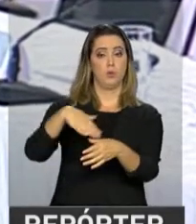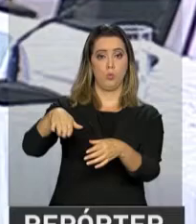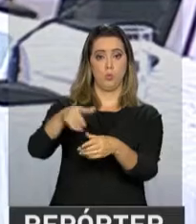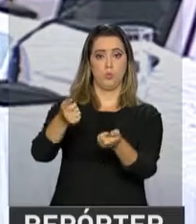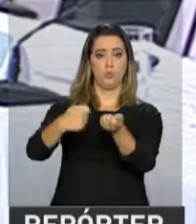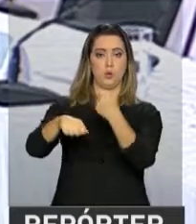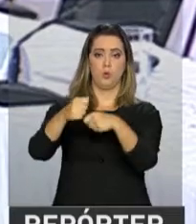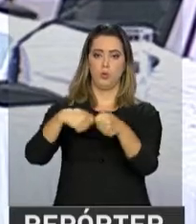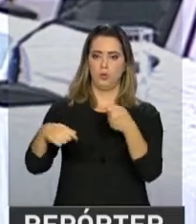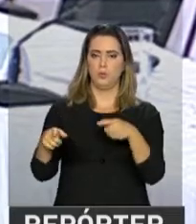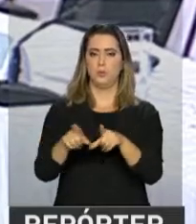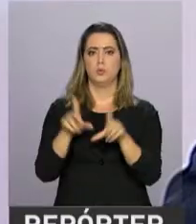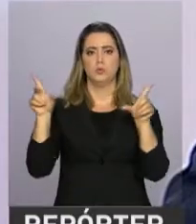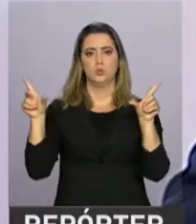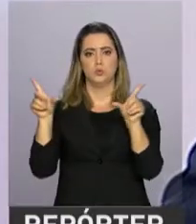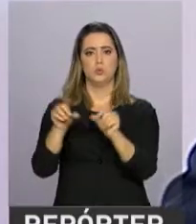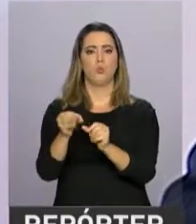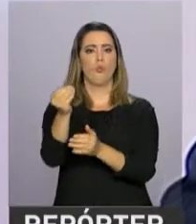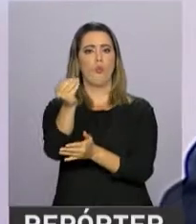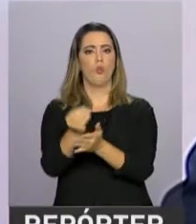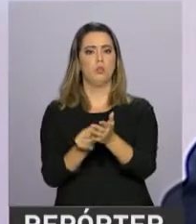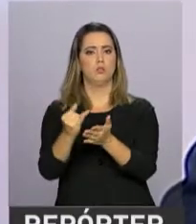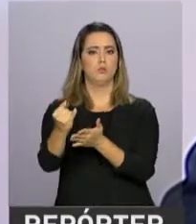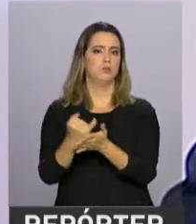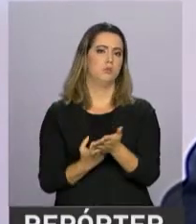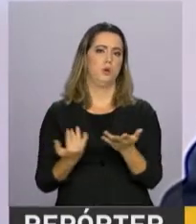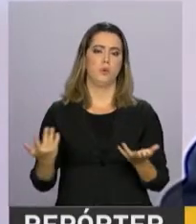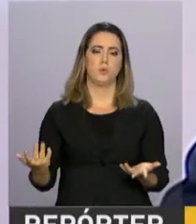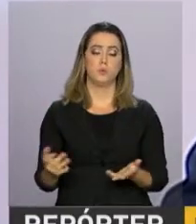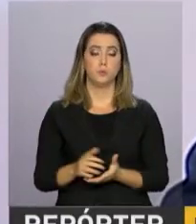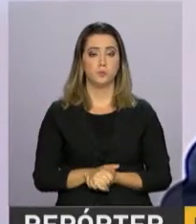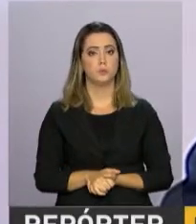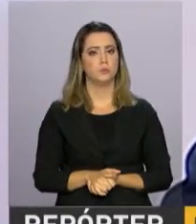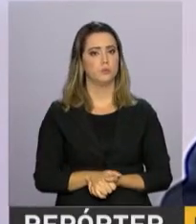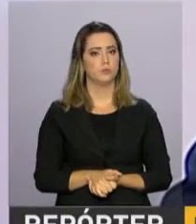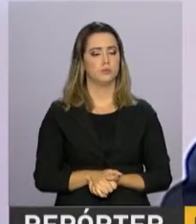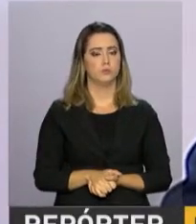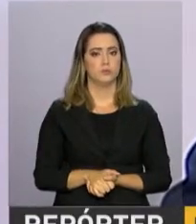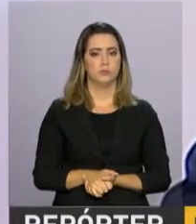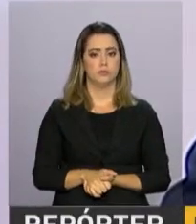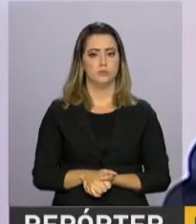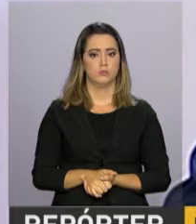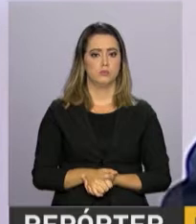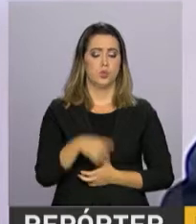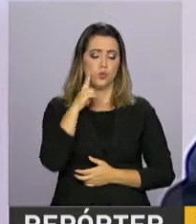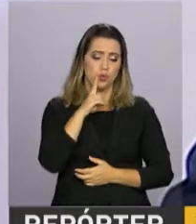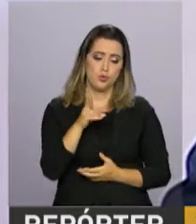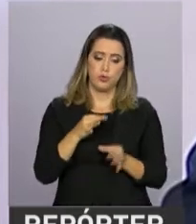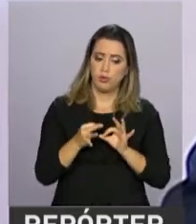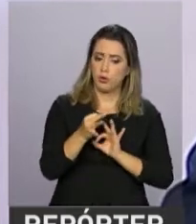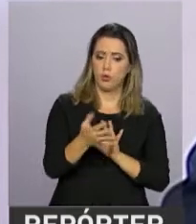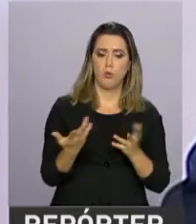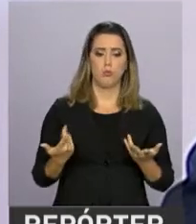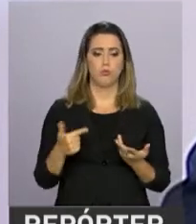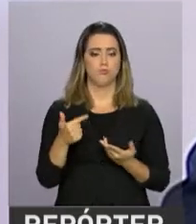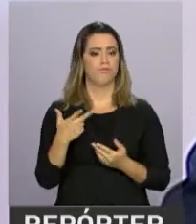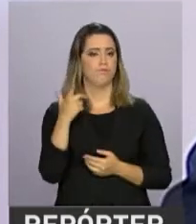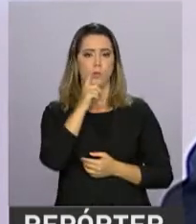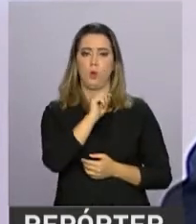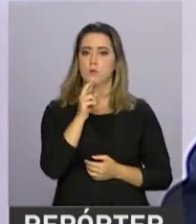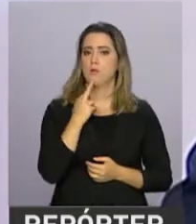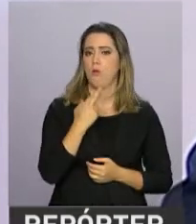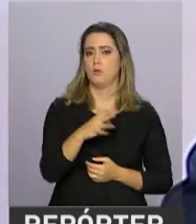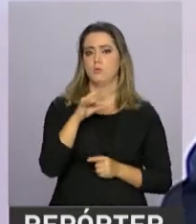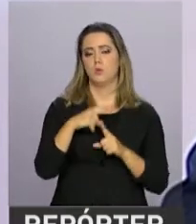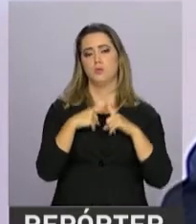ou redução de impostos. Então vamos ver que o resultado não foi alcançado, talvez até pelo contrário, os